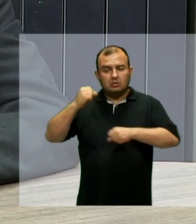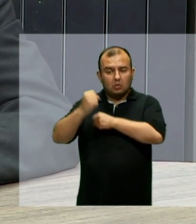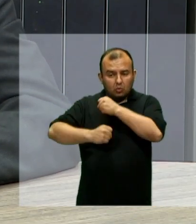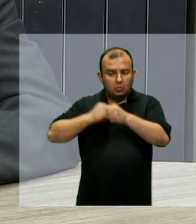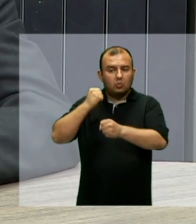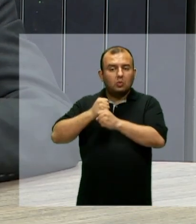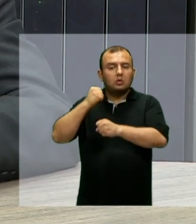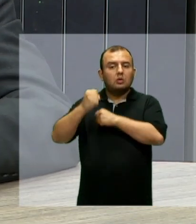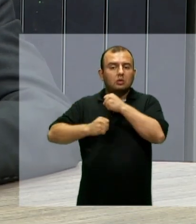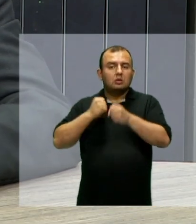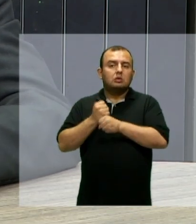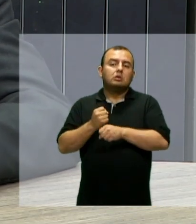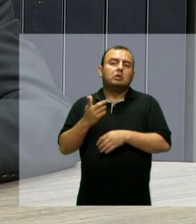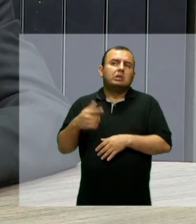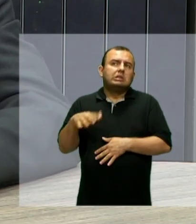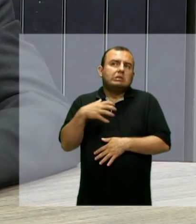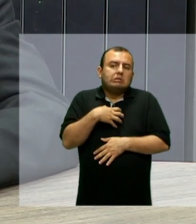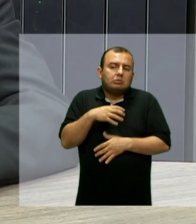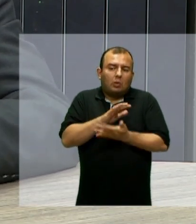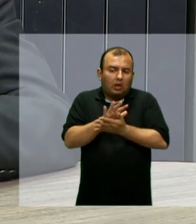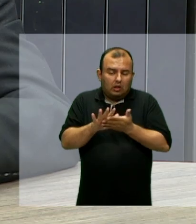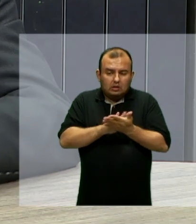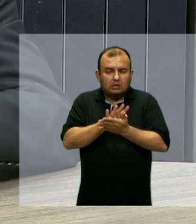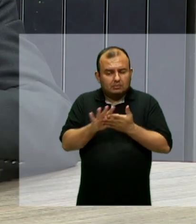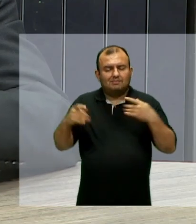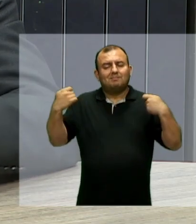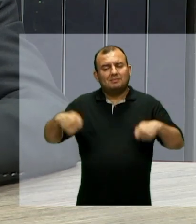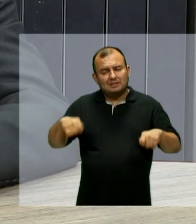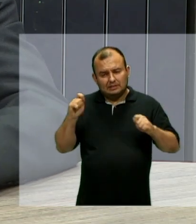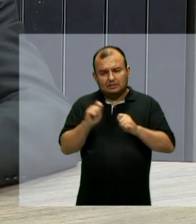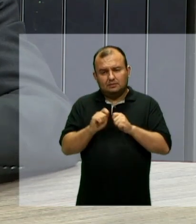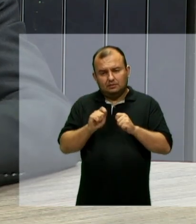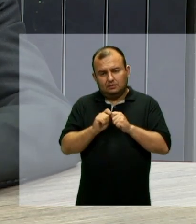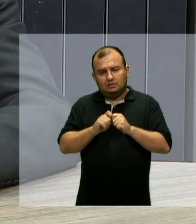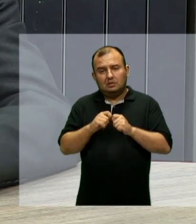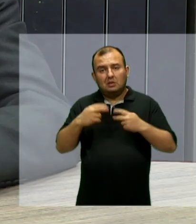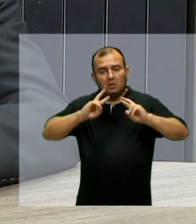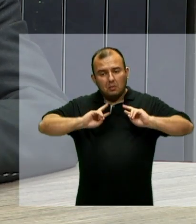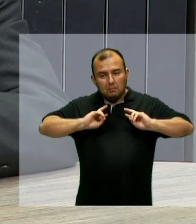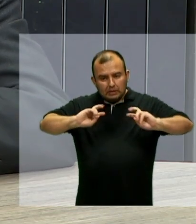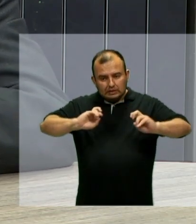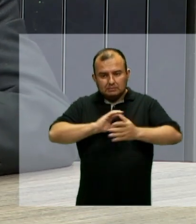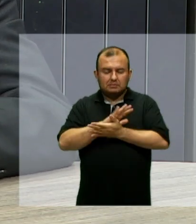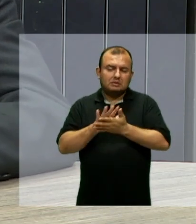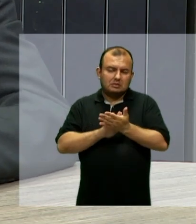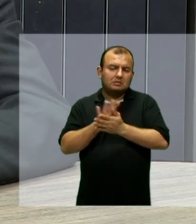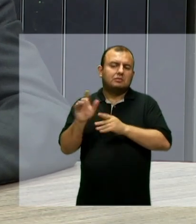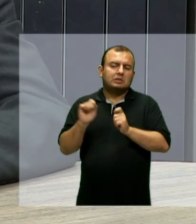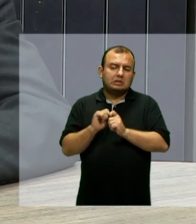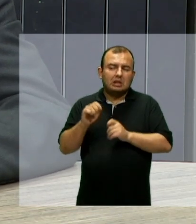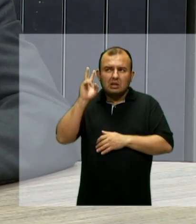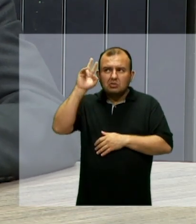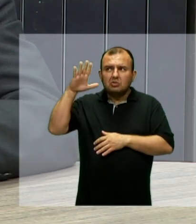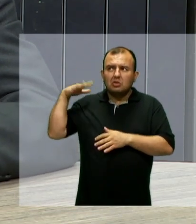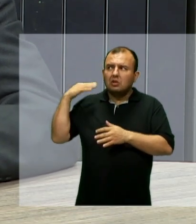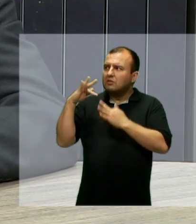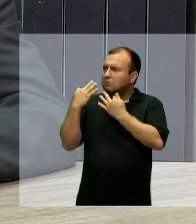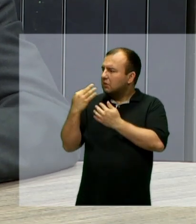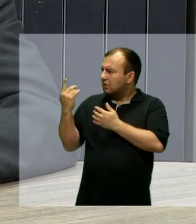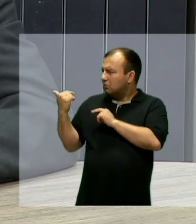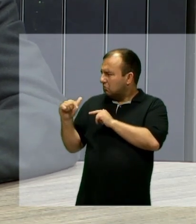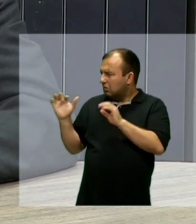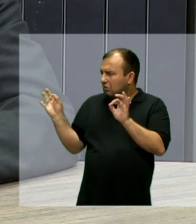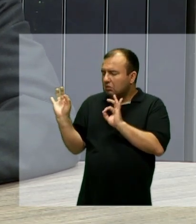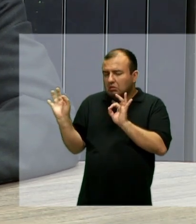anuais, mesmo que elas não sintam nada, mesmo que elas não percebam nada, mesmo que não tenham história na família. Isso é